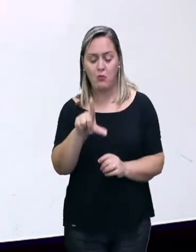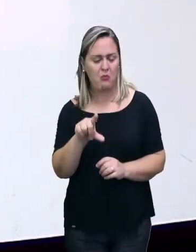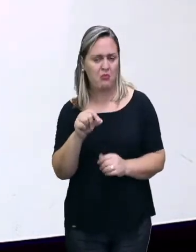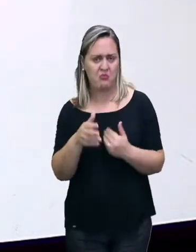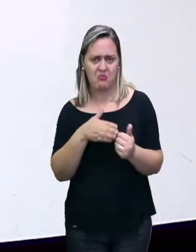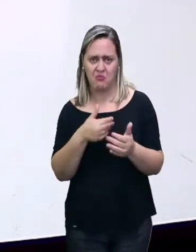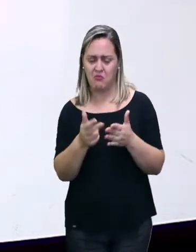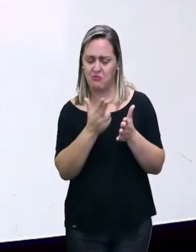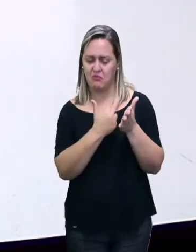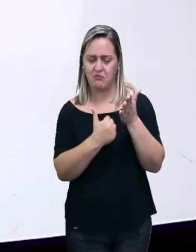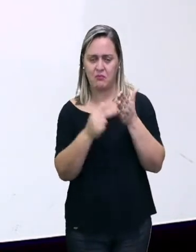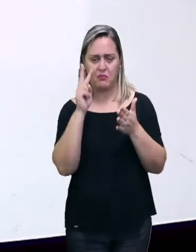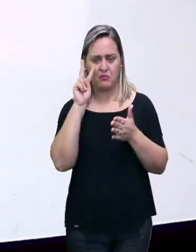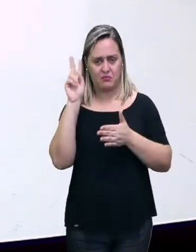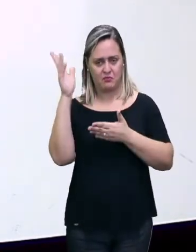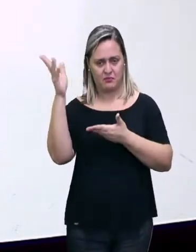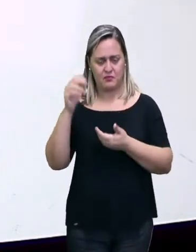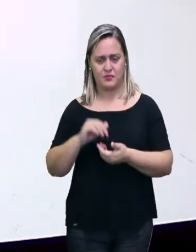Aqui.